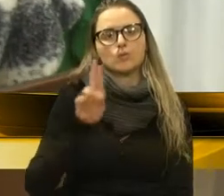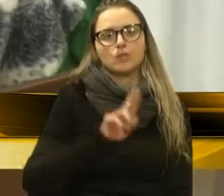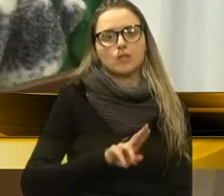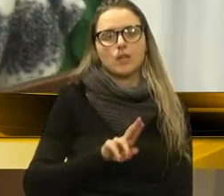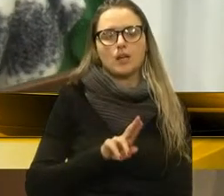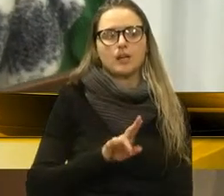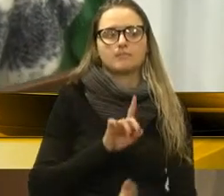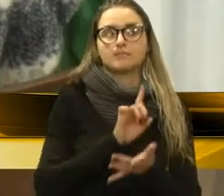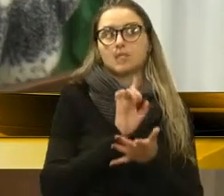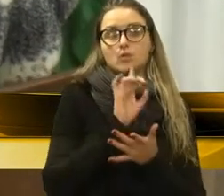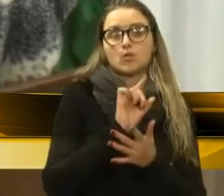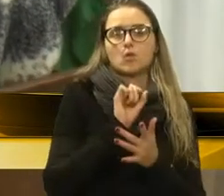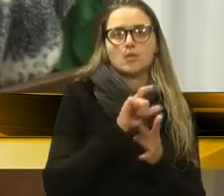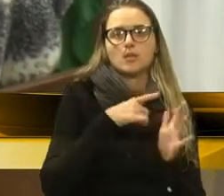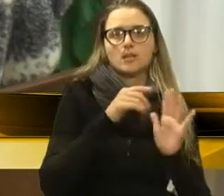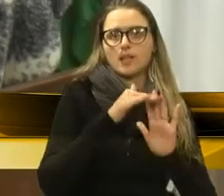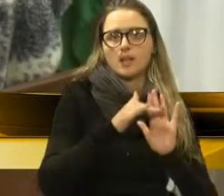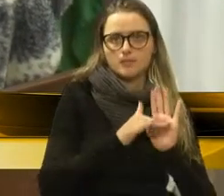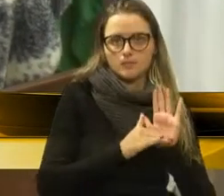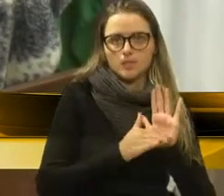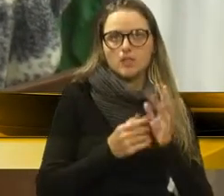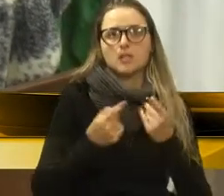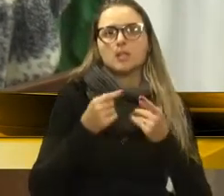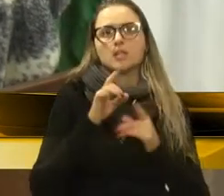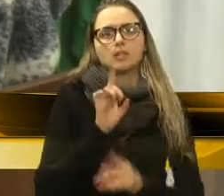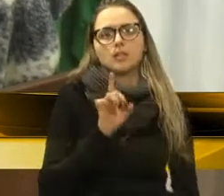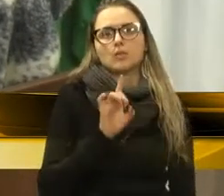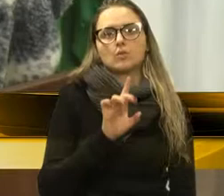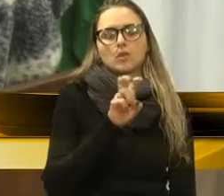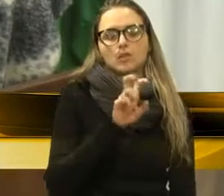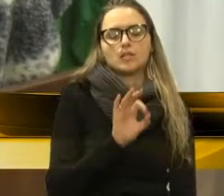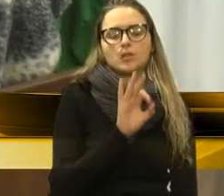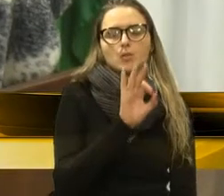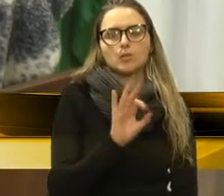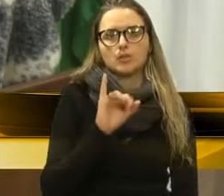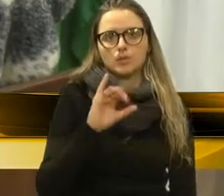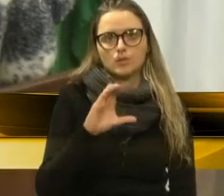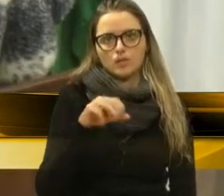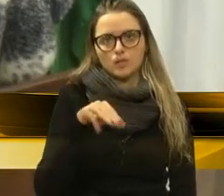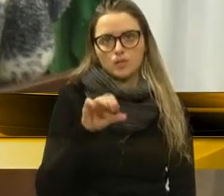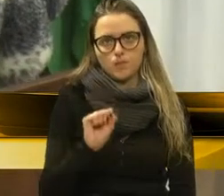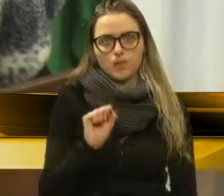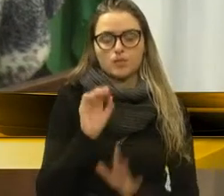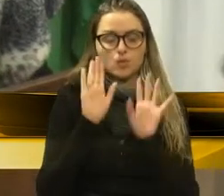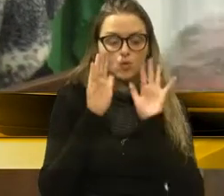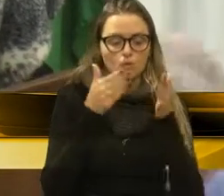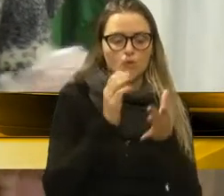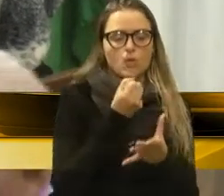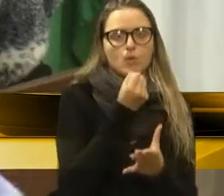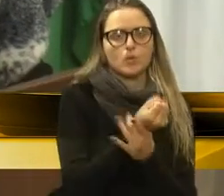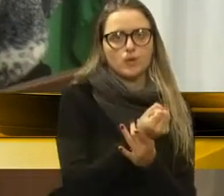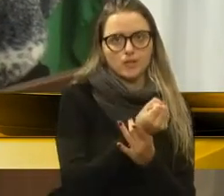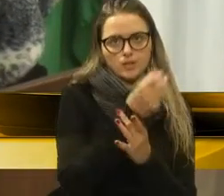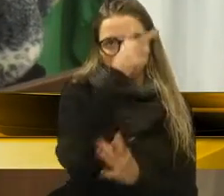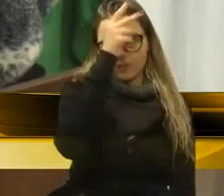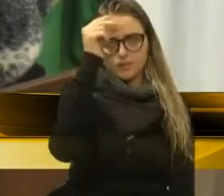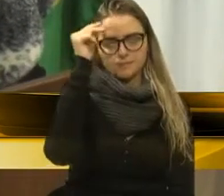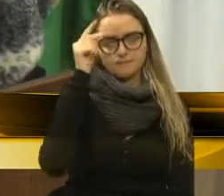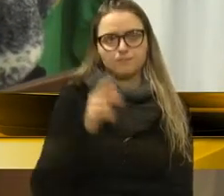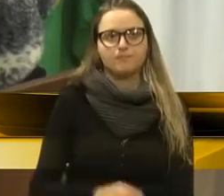do PSEG, que é aquela questão dos 5% do ICMS direcionado para a segurança